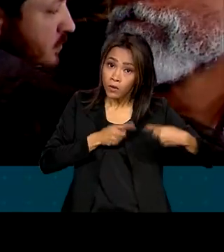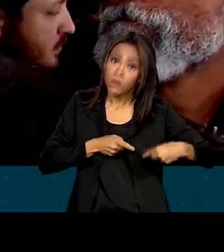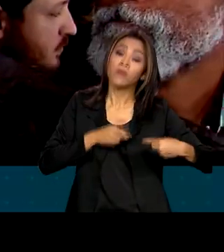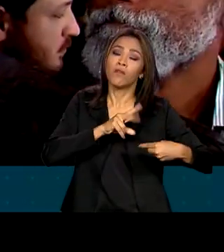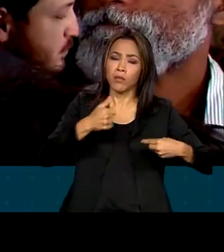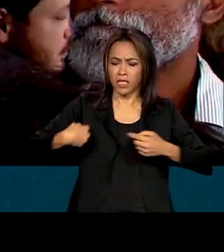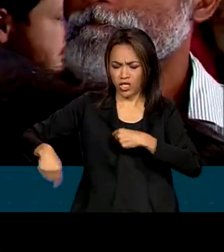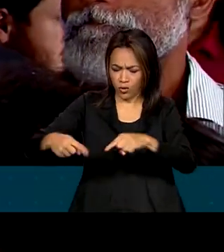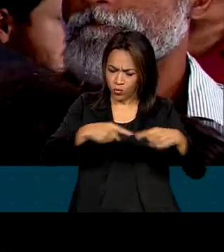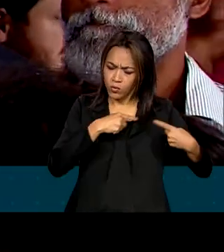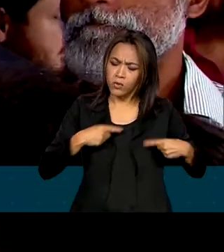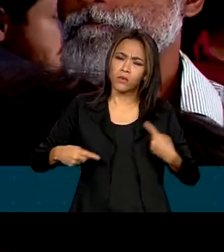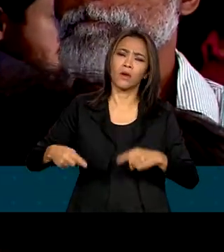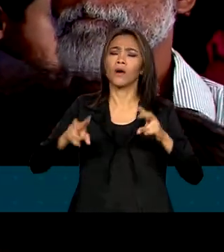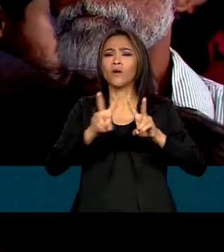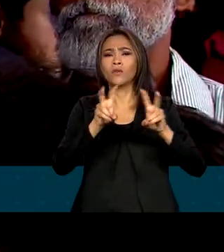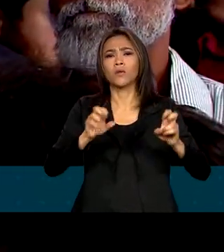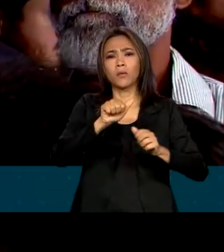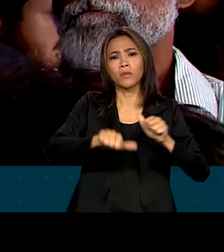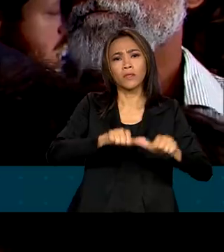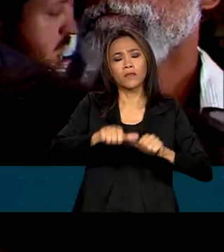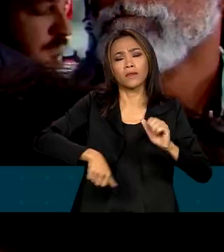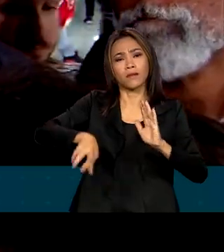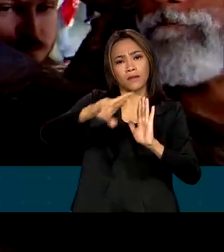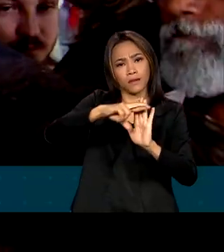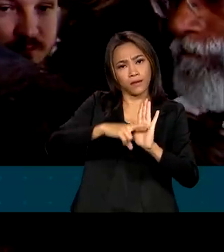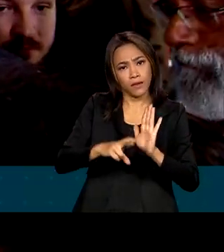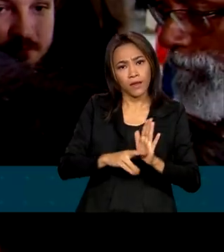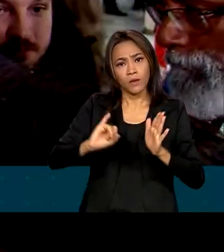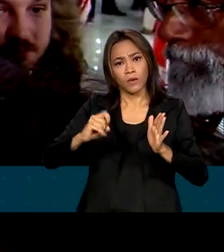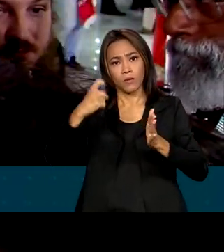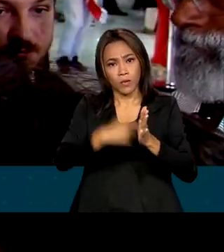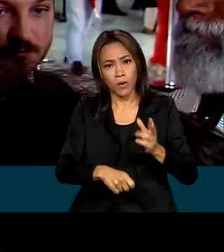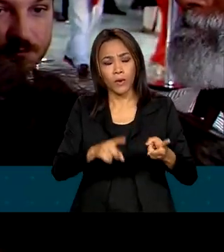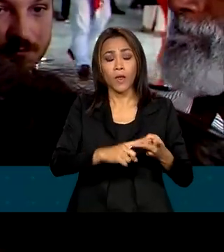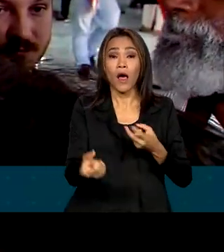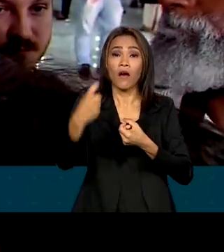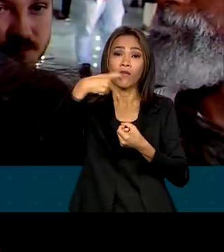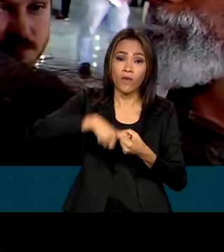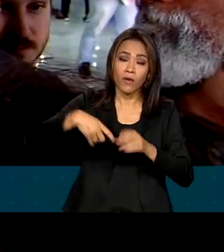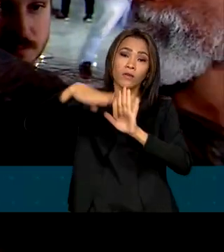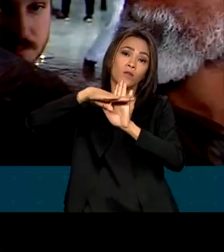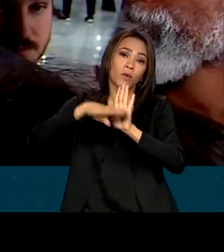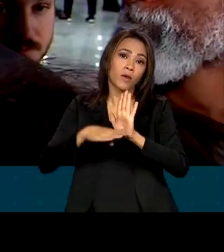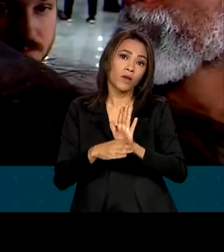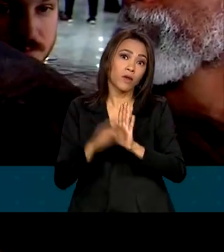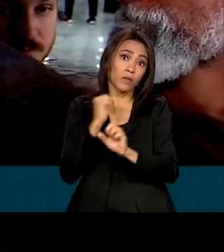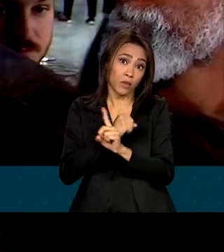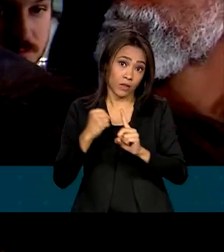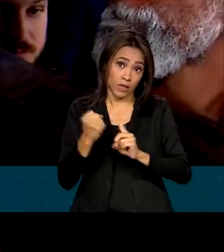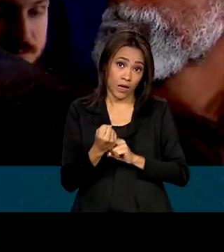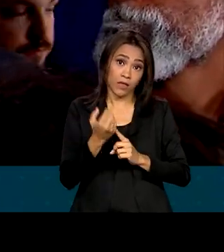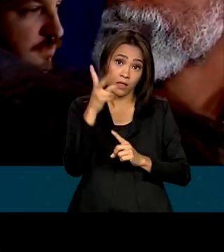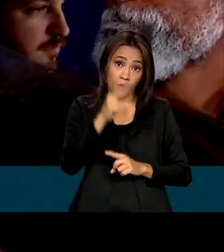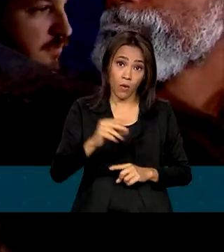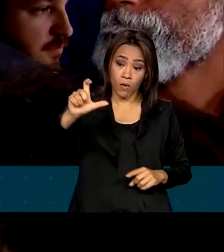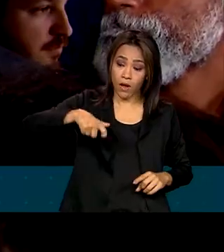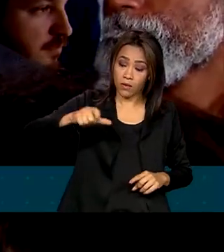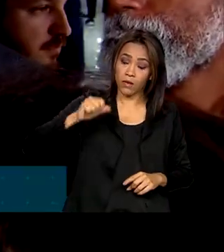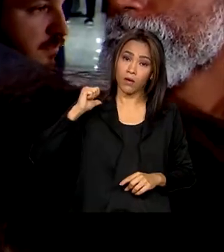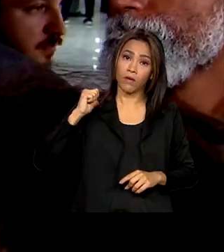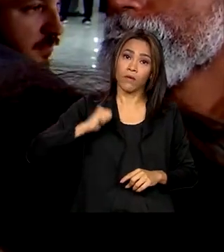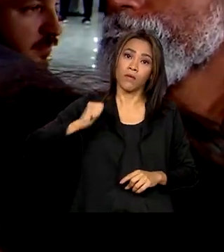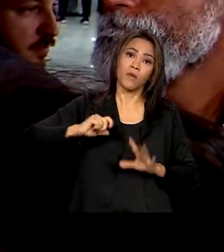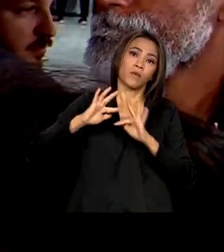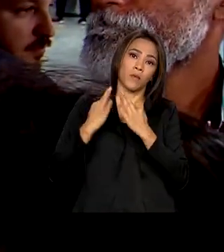reforma tributária, no debate do marco fiscal, da retomada dos programas sociais como o novo Bolsa Família. Eu acho que nós temos tudo para ter um